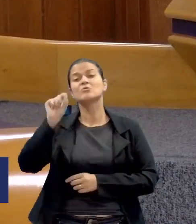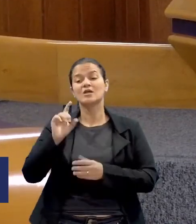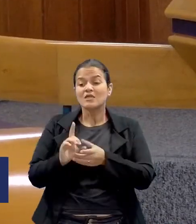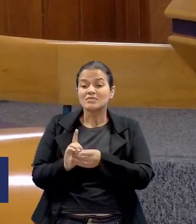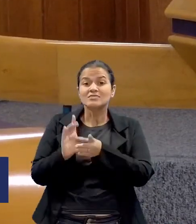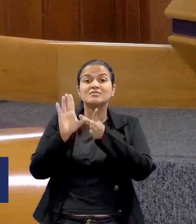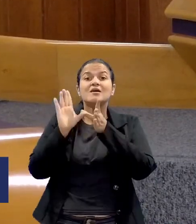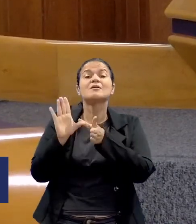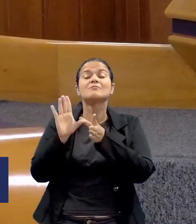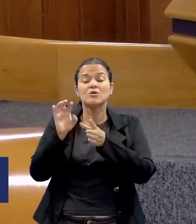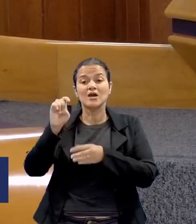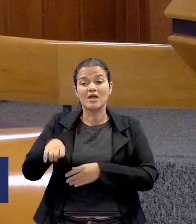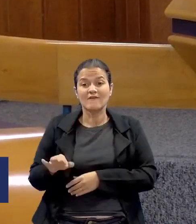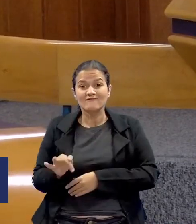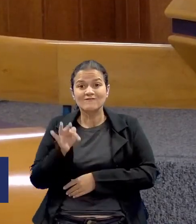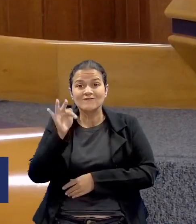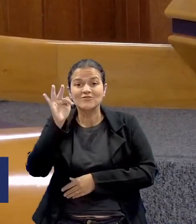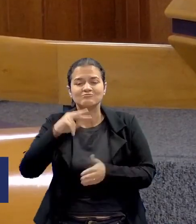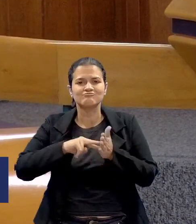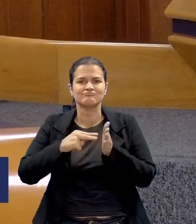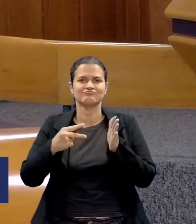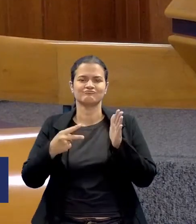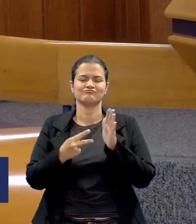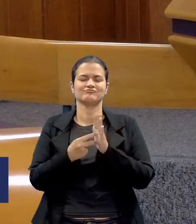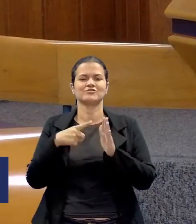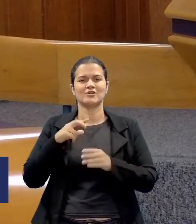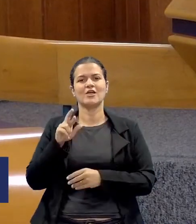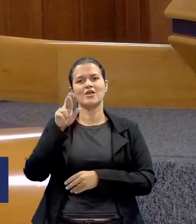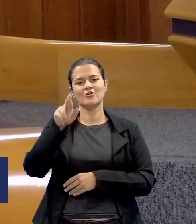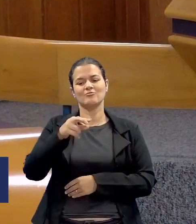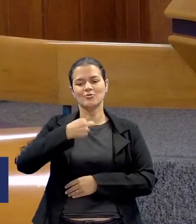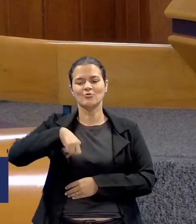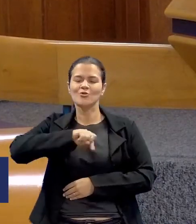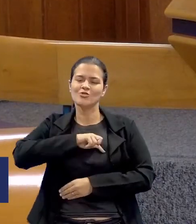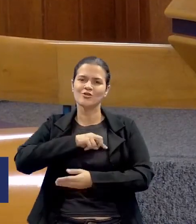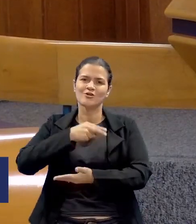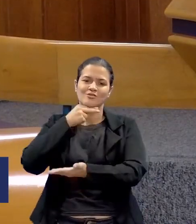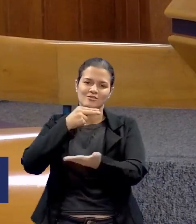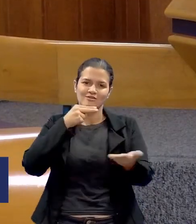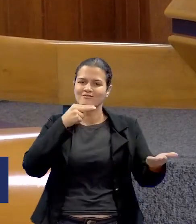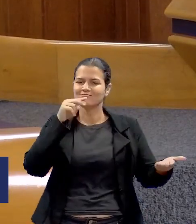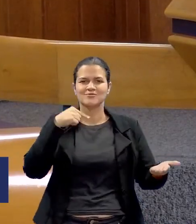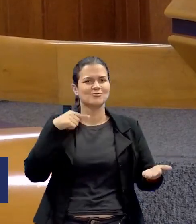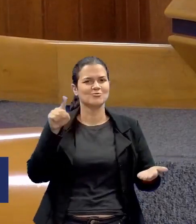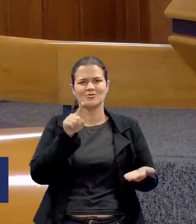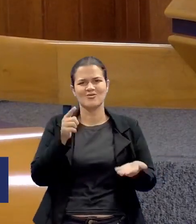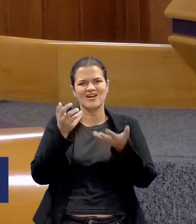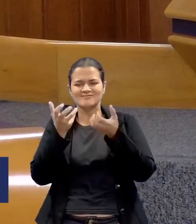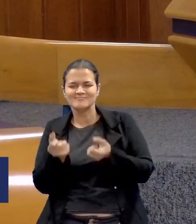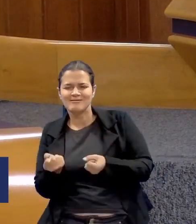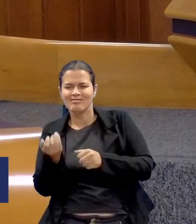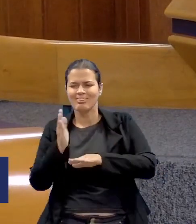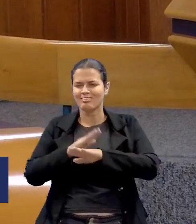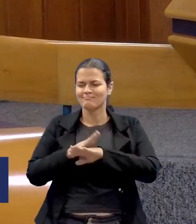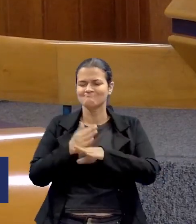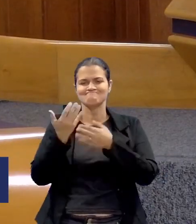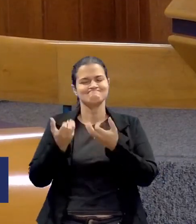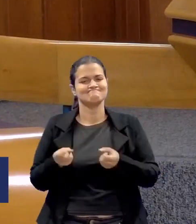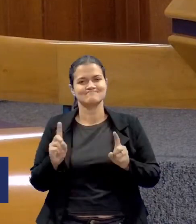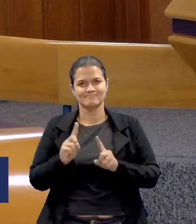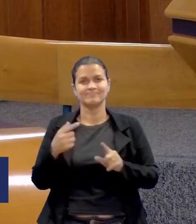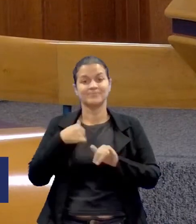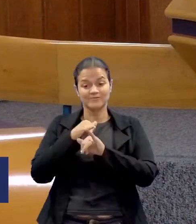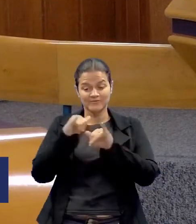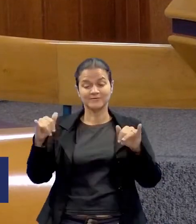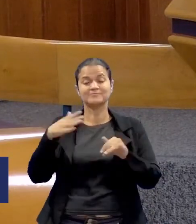democracia, assim como o futuro, representado nos nossos netos, é inegociável. Direciono e estendo essa